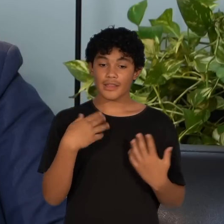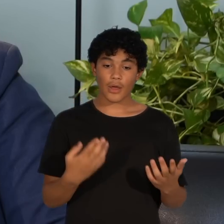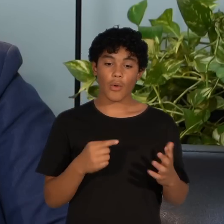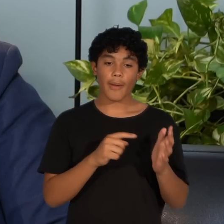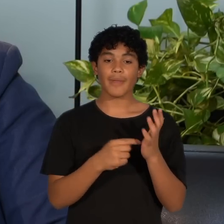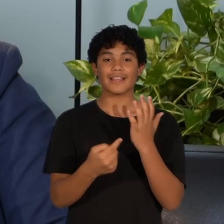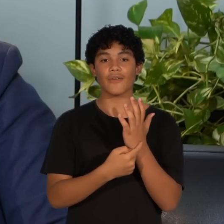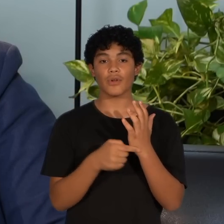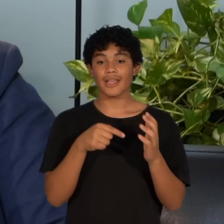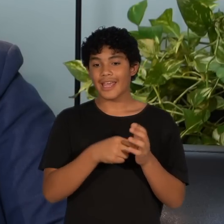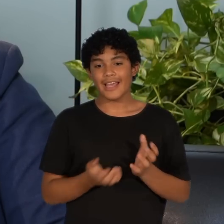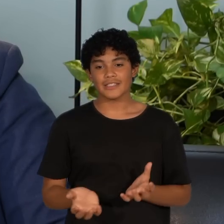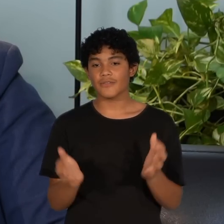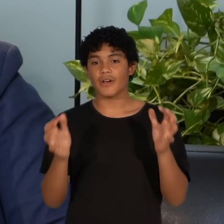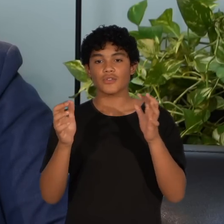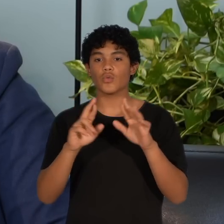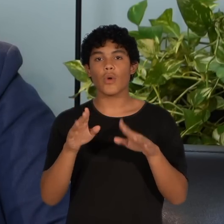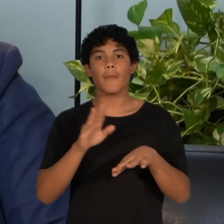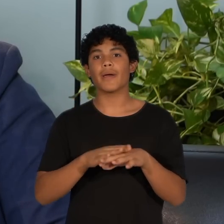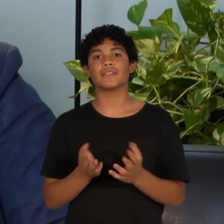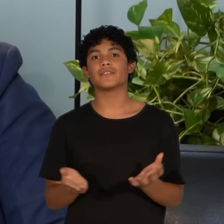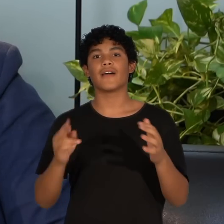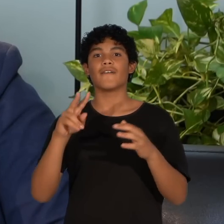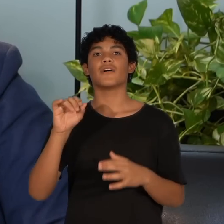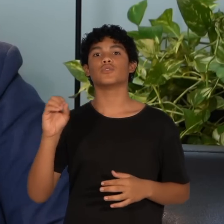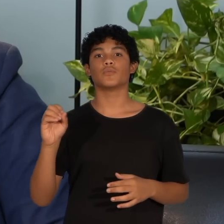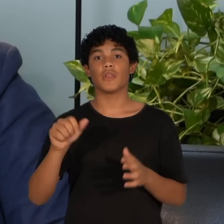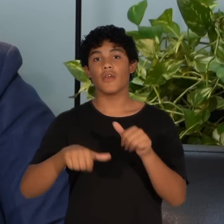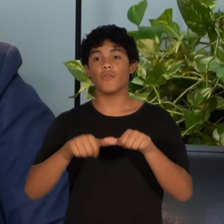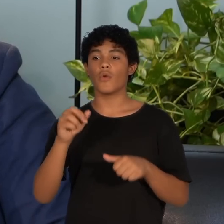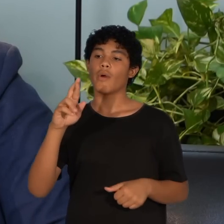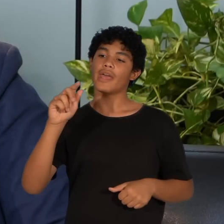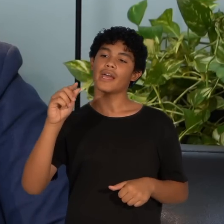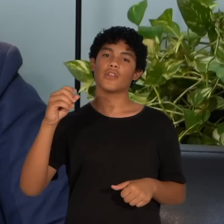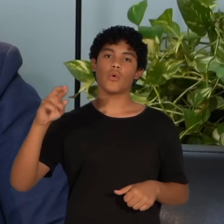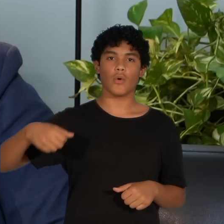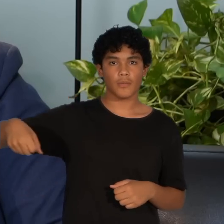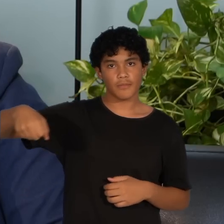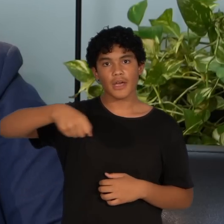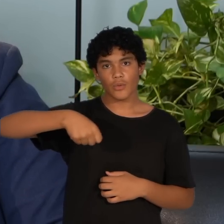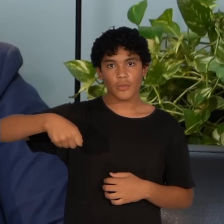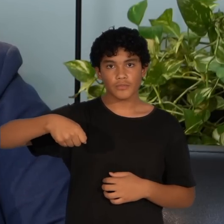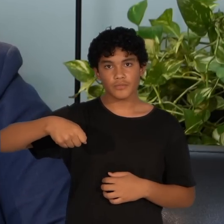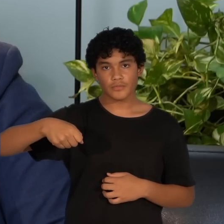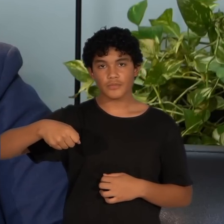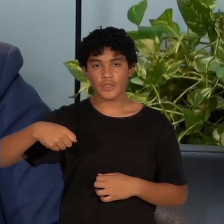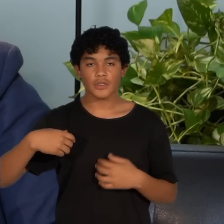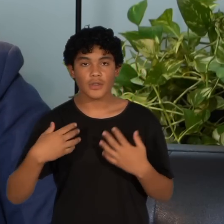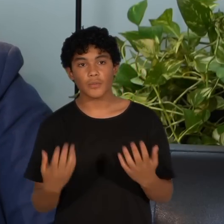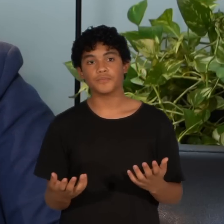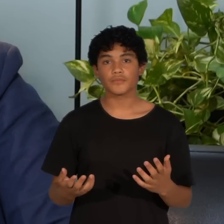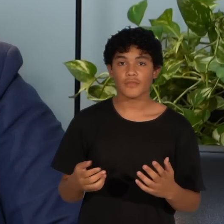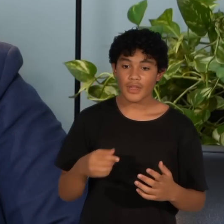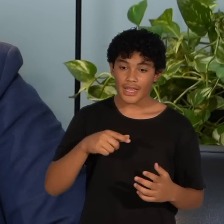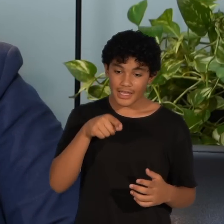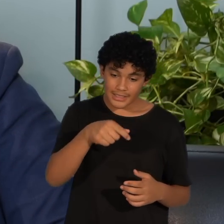vaso, ele é um regador, né? Então que a gente possa ter, não ser apenas vasos, né? Com essa analogia tão bonita que a gente até canta, uma